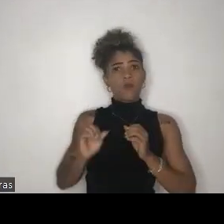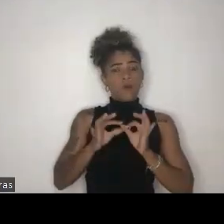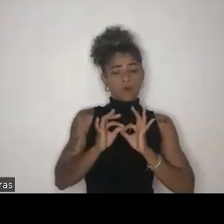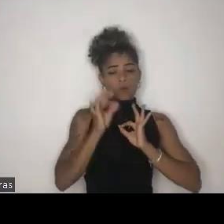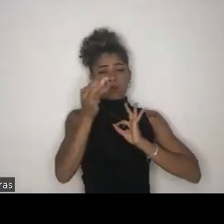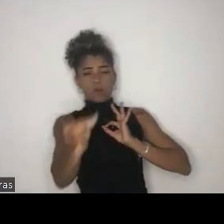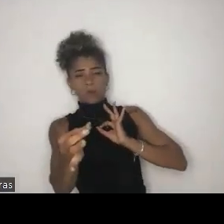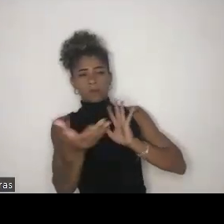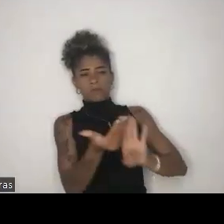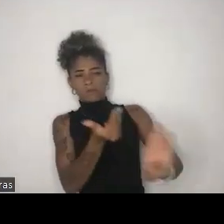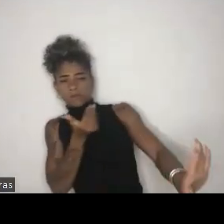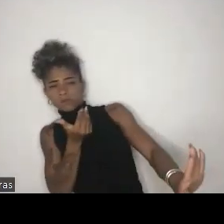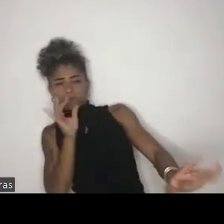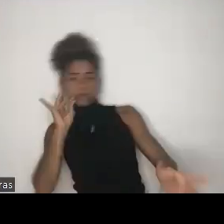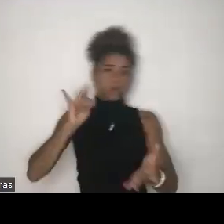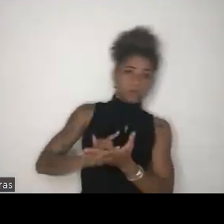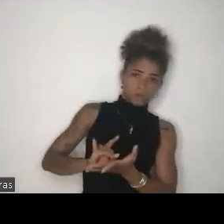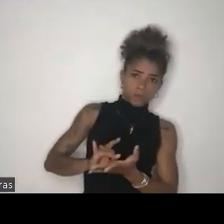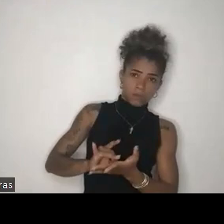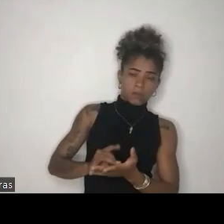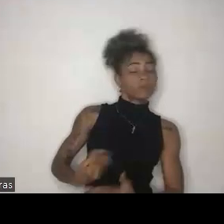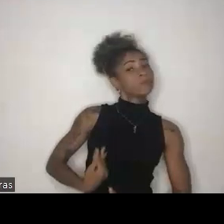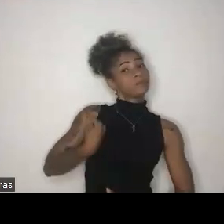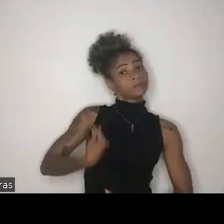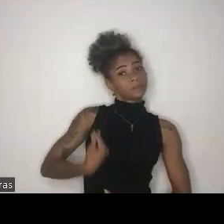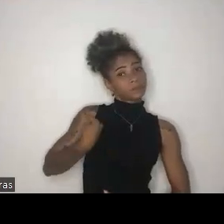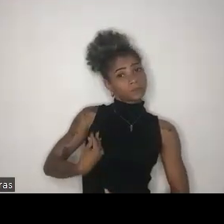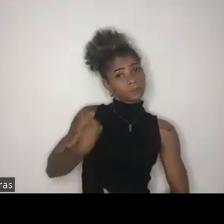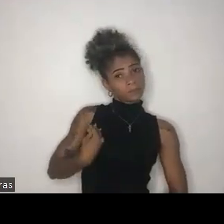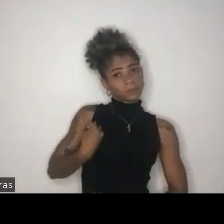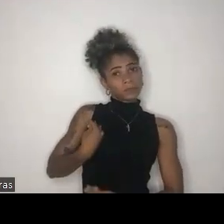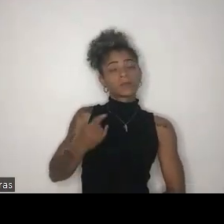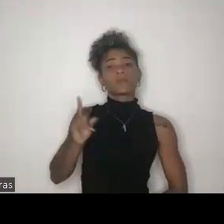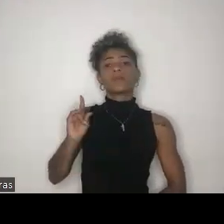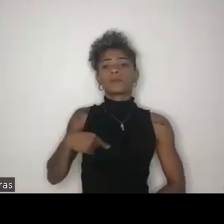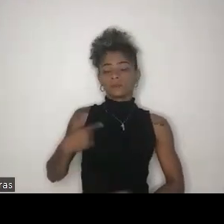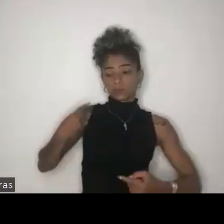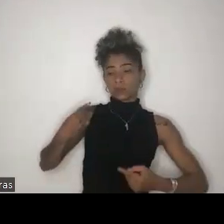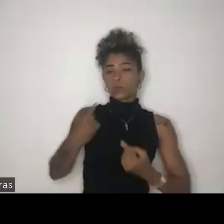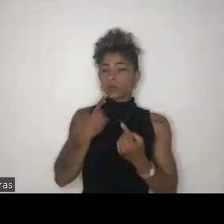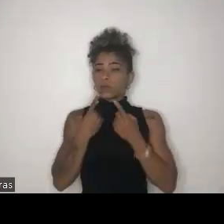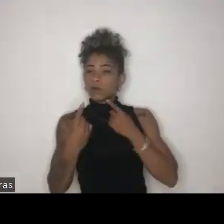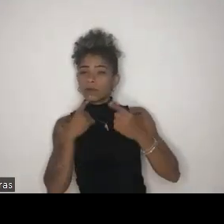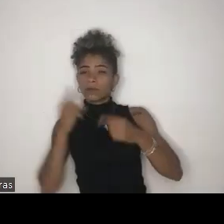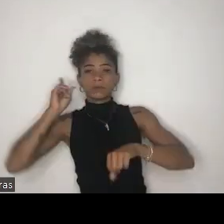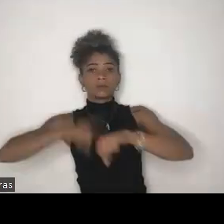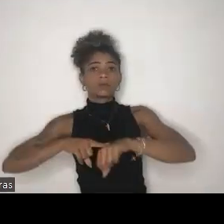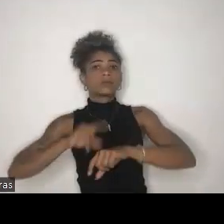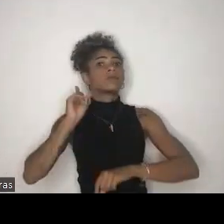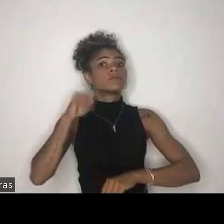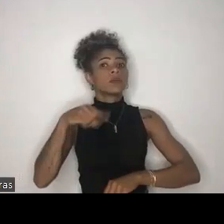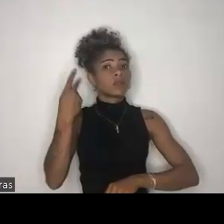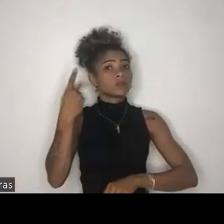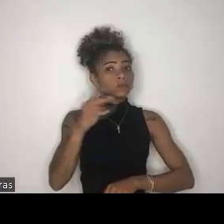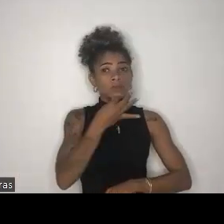da sua realidade existe um diálogo nesse momento que é a sua